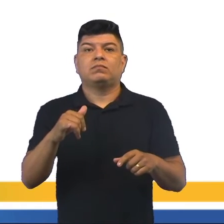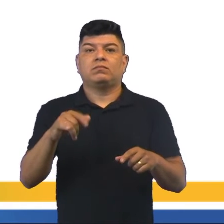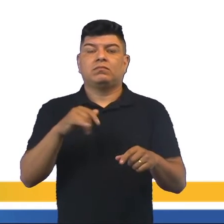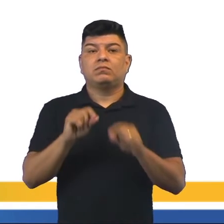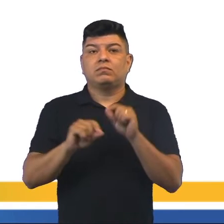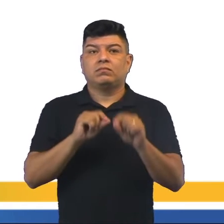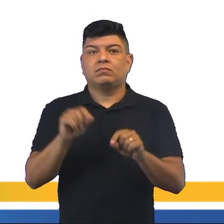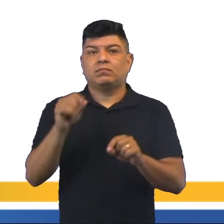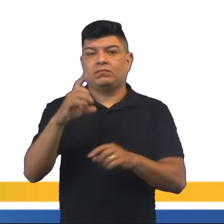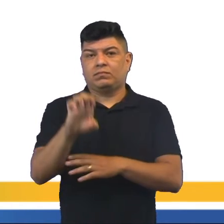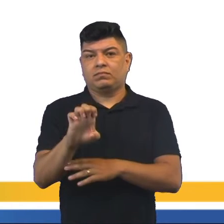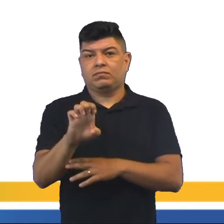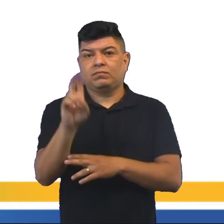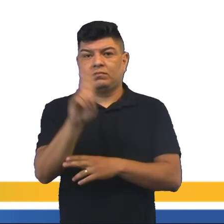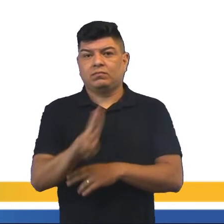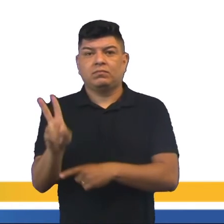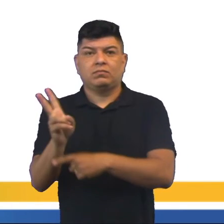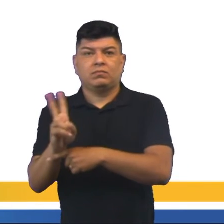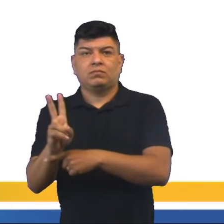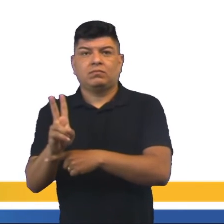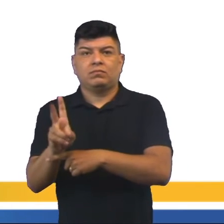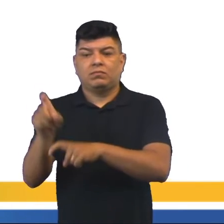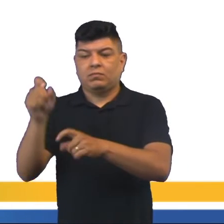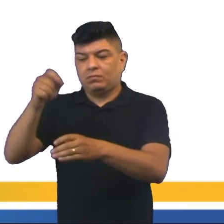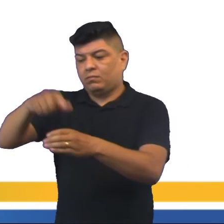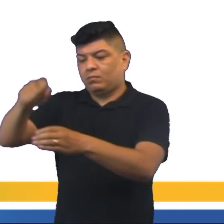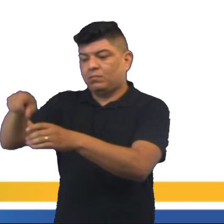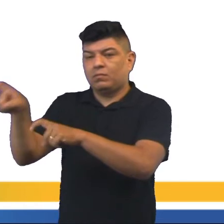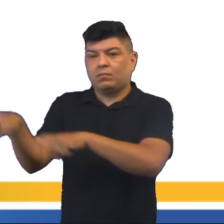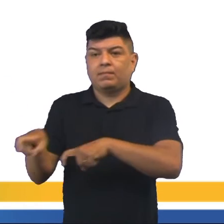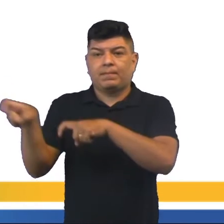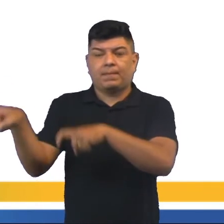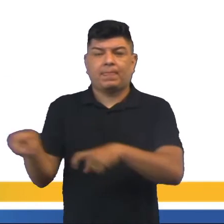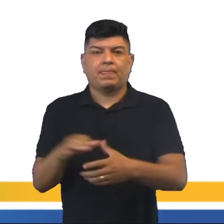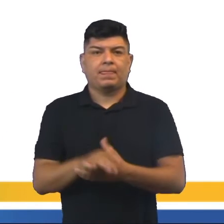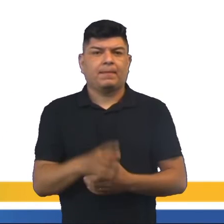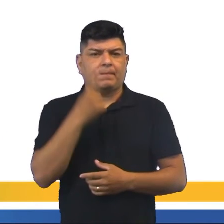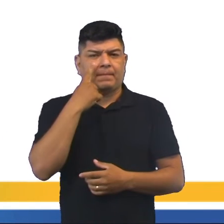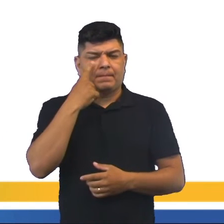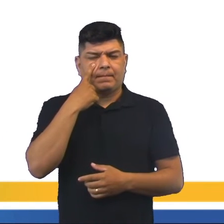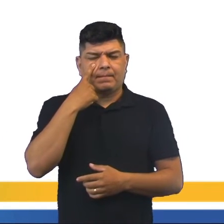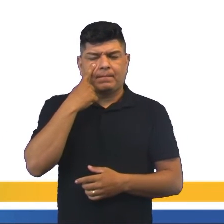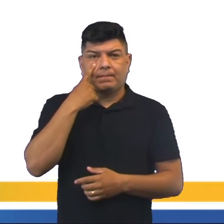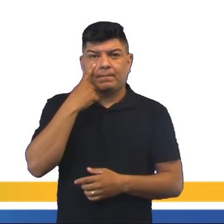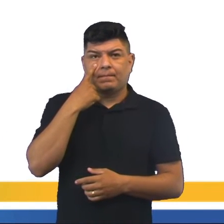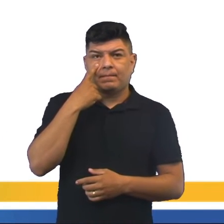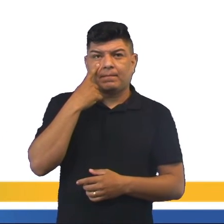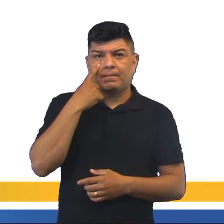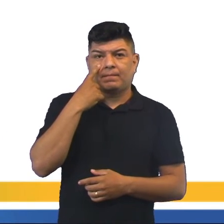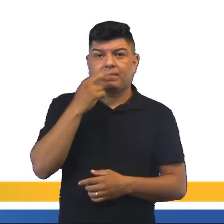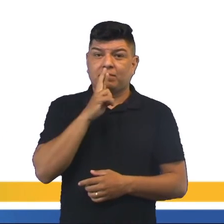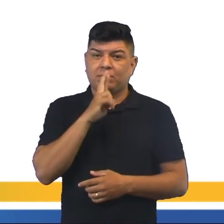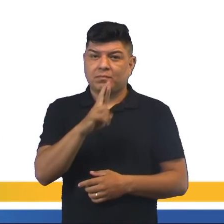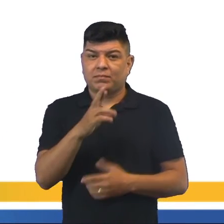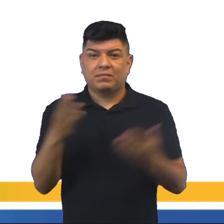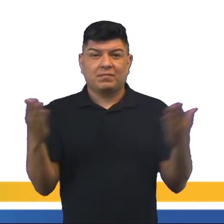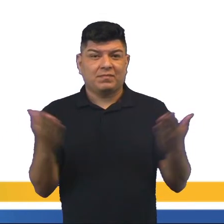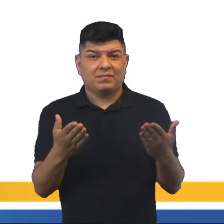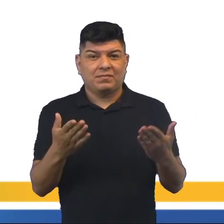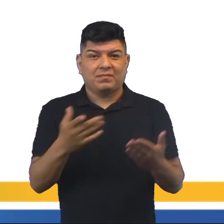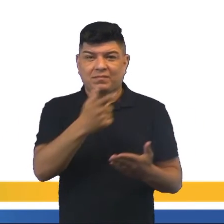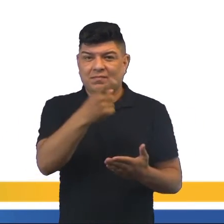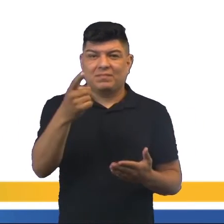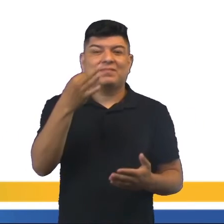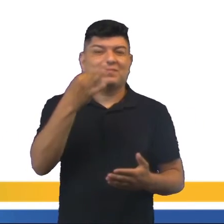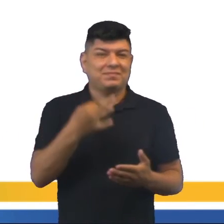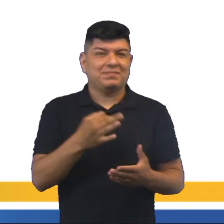E, utilização de inseticidas na lavoura. Dá uma olhada que nós vamos para a resposta. Acredito que